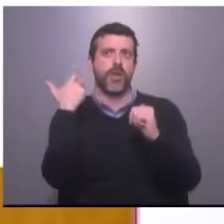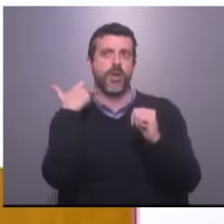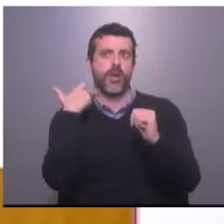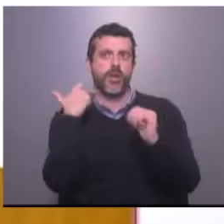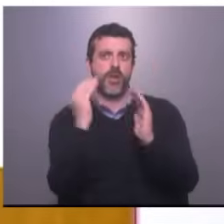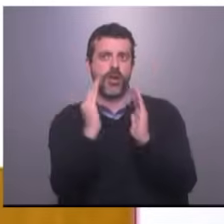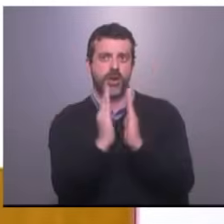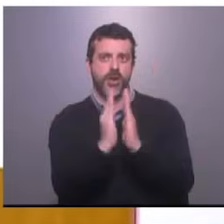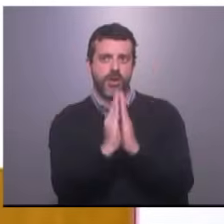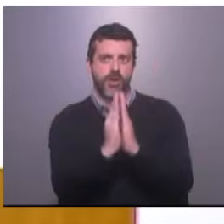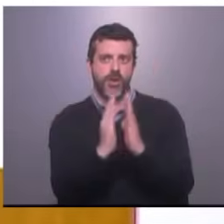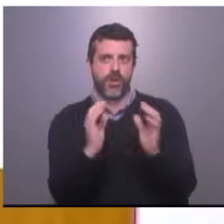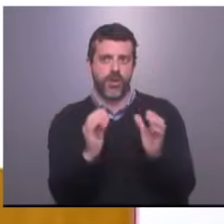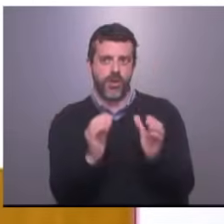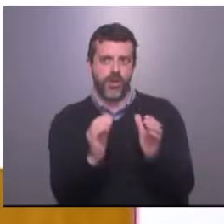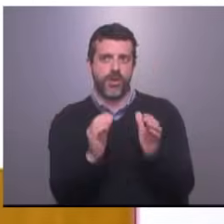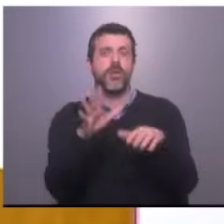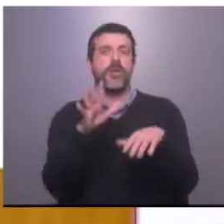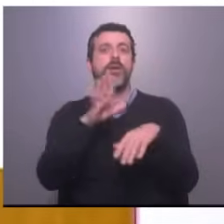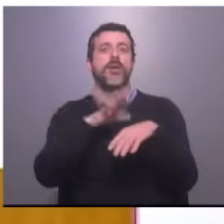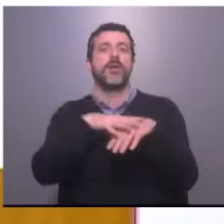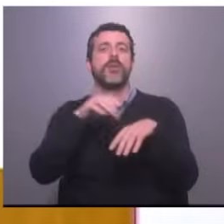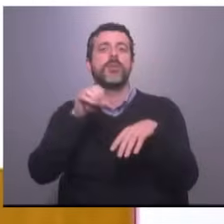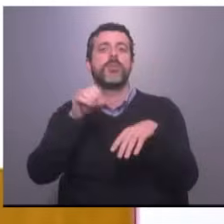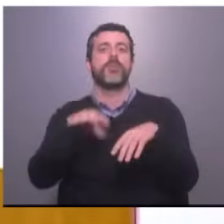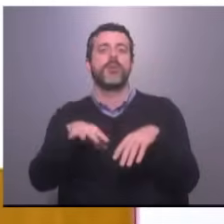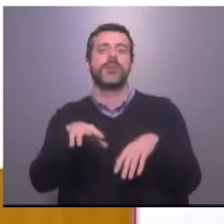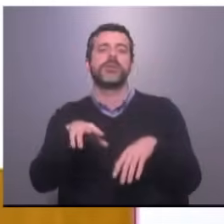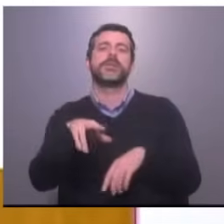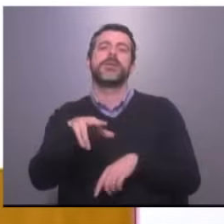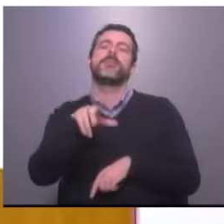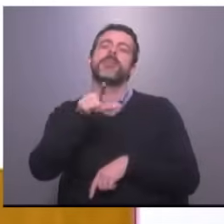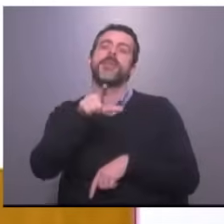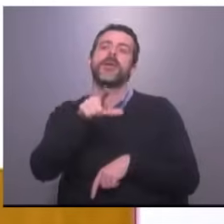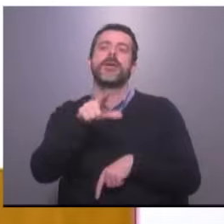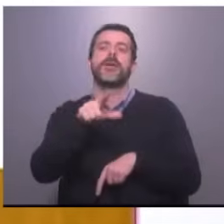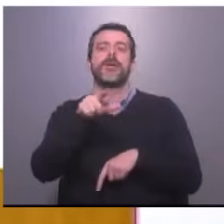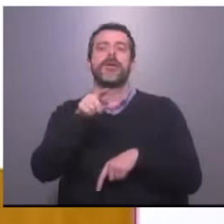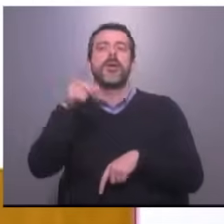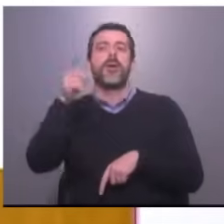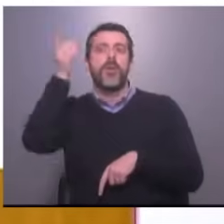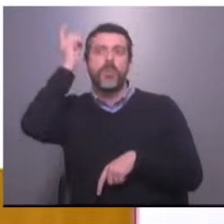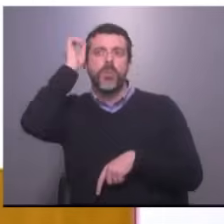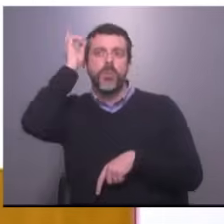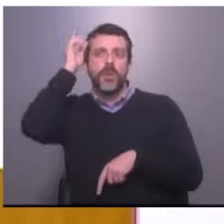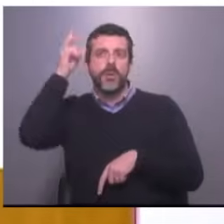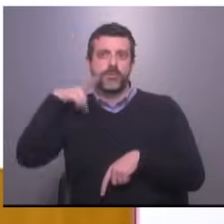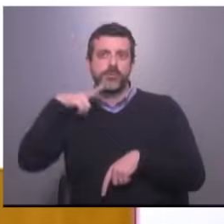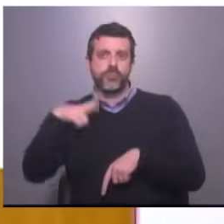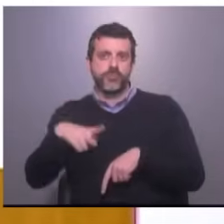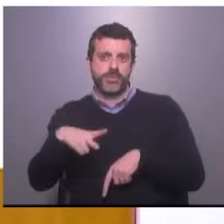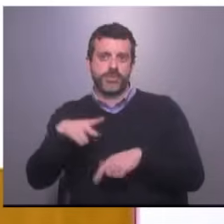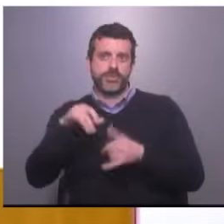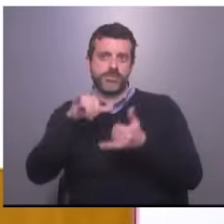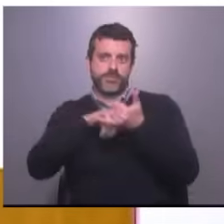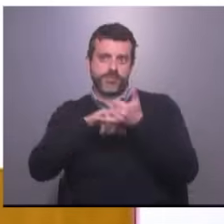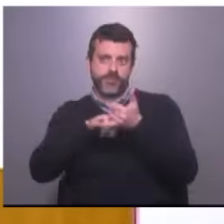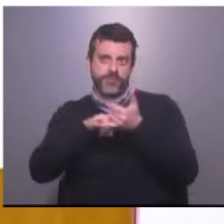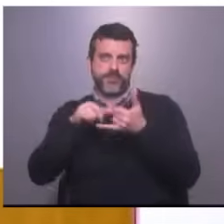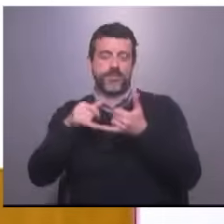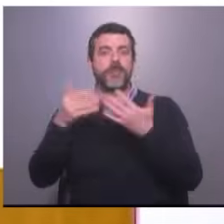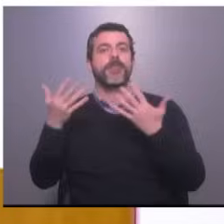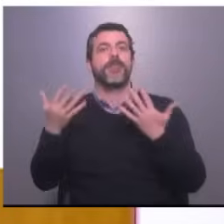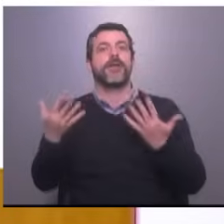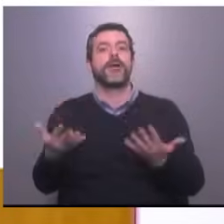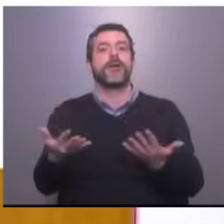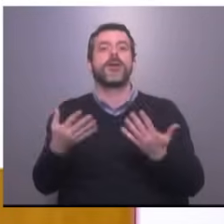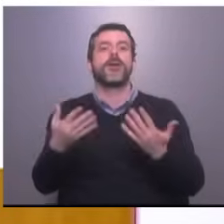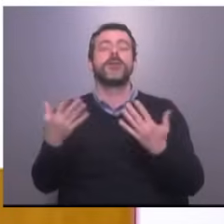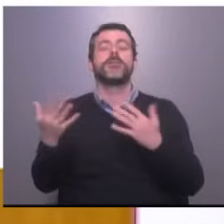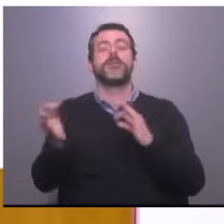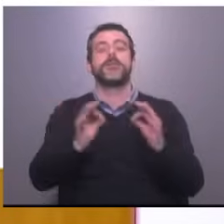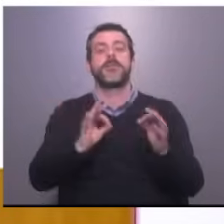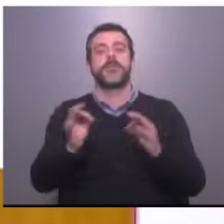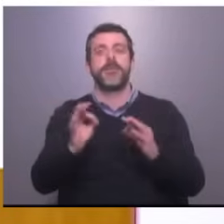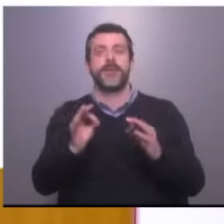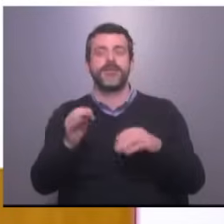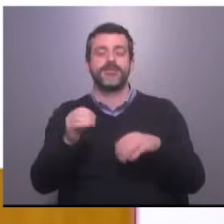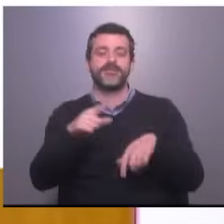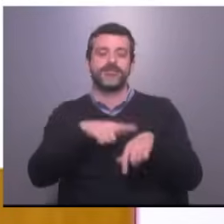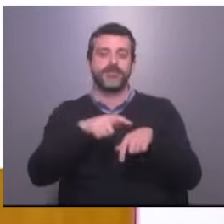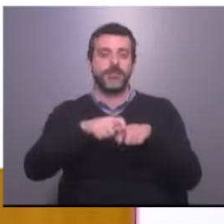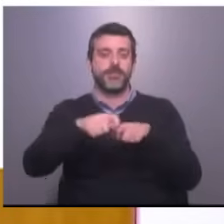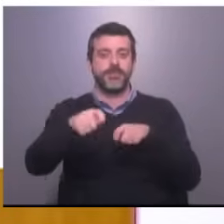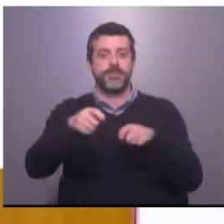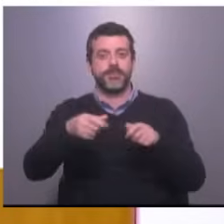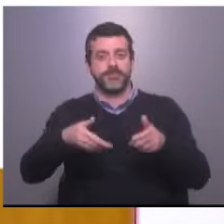na Capelinha das Aparições, no âmbito da peregrinação da Liga dos Bombeiros Portugueses. E preparamo-nos